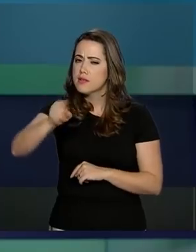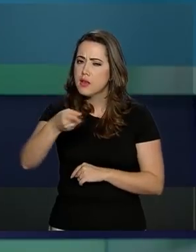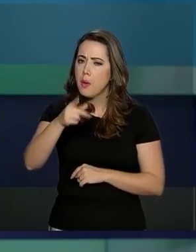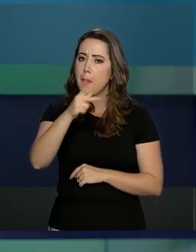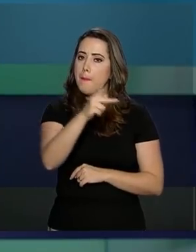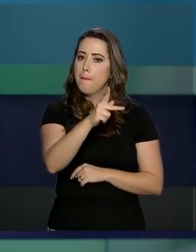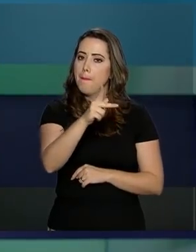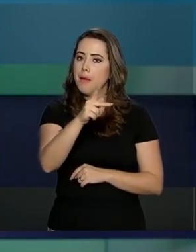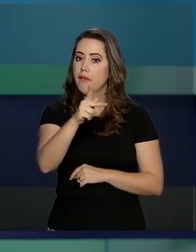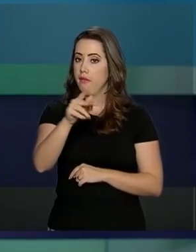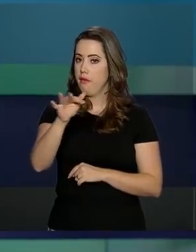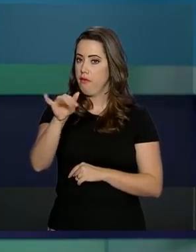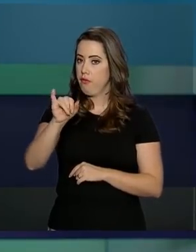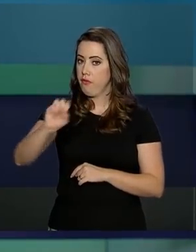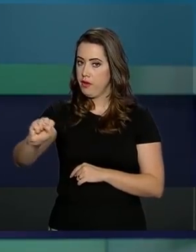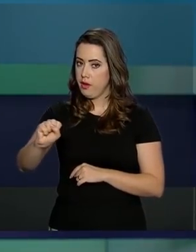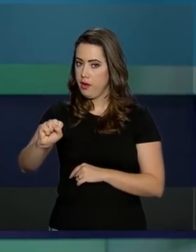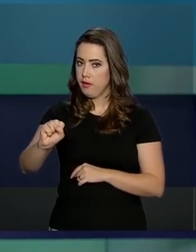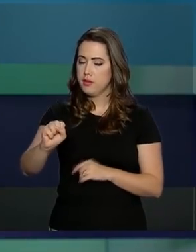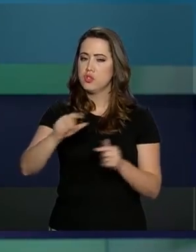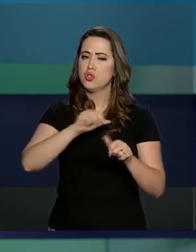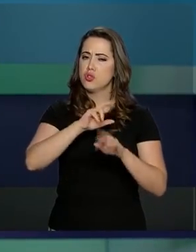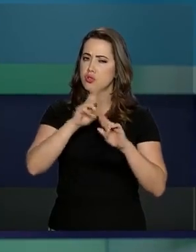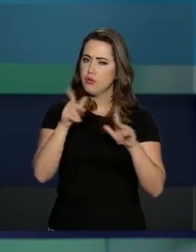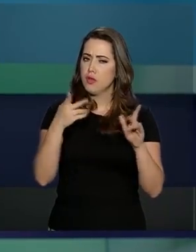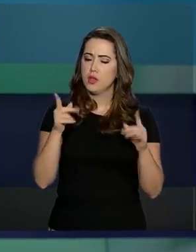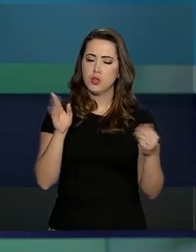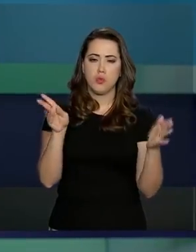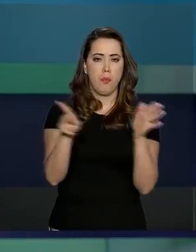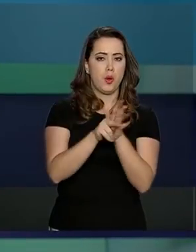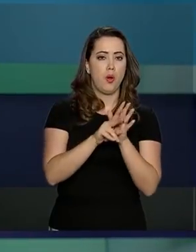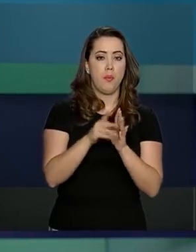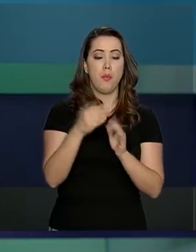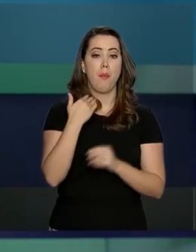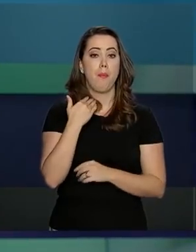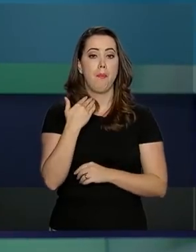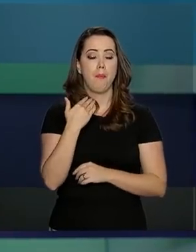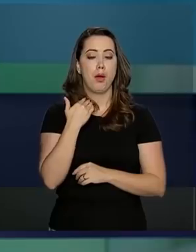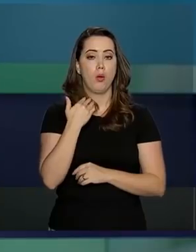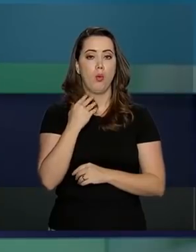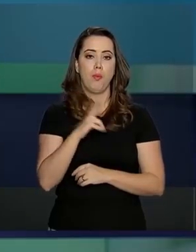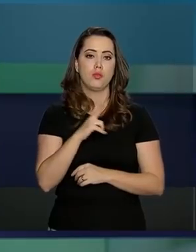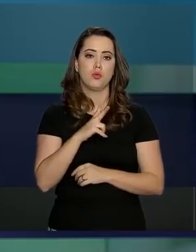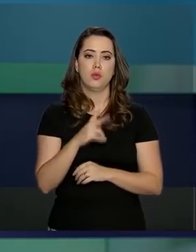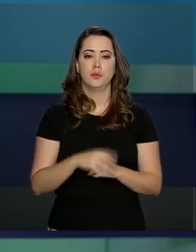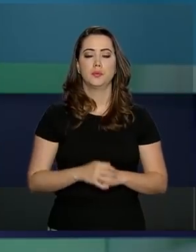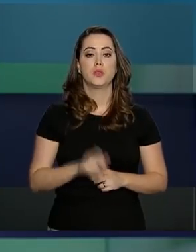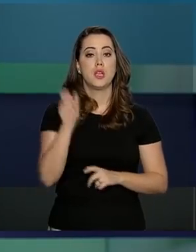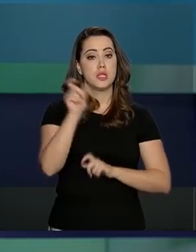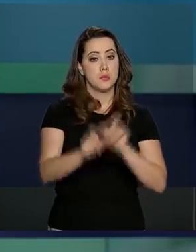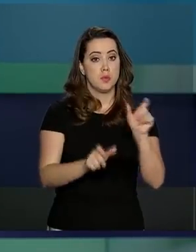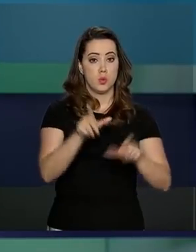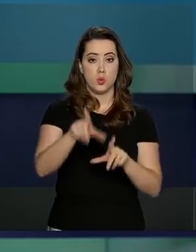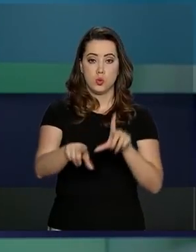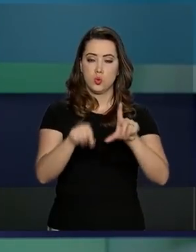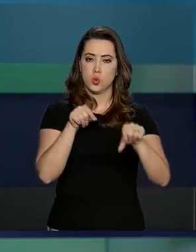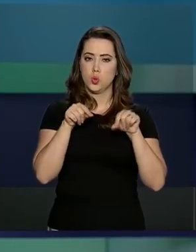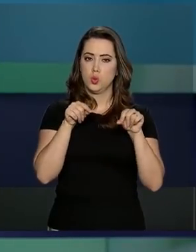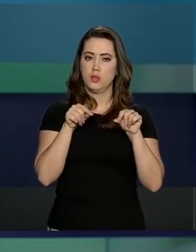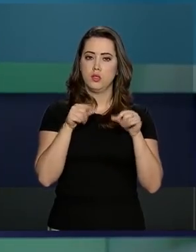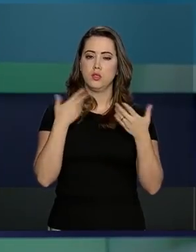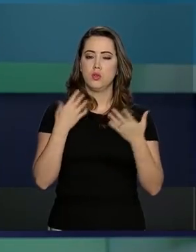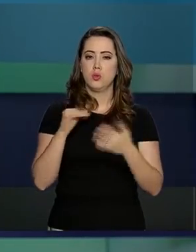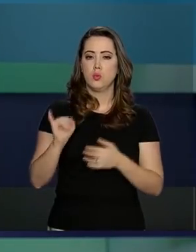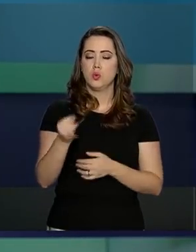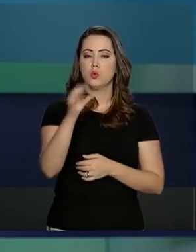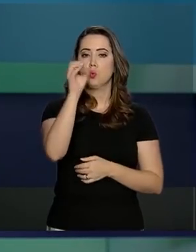o PFIES, modalidade contratada direto com os bancos privados. Os estudantes pré-selecionados para a